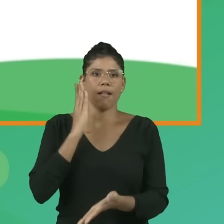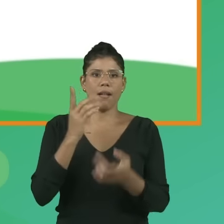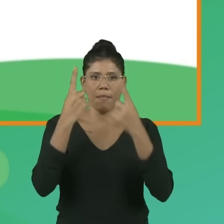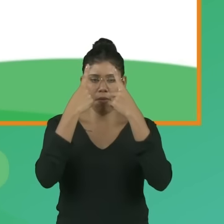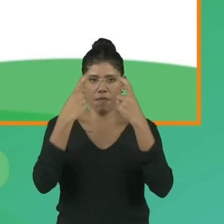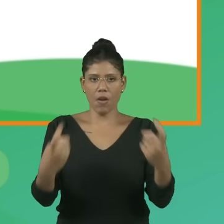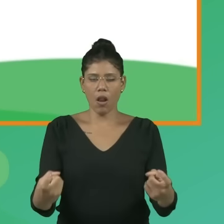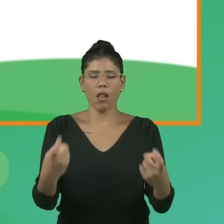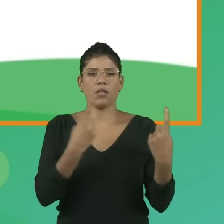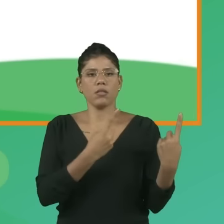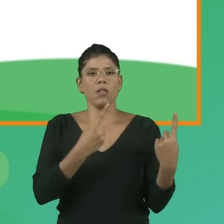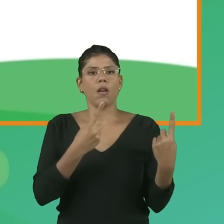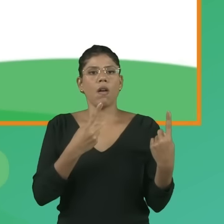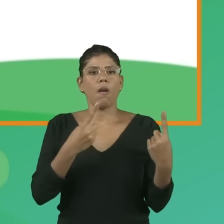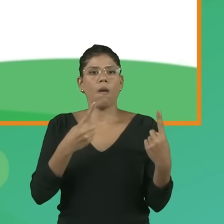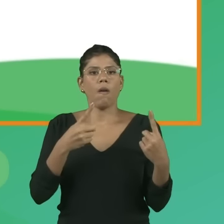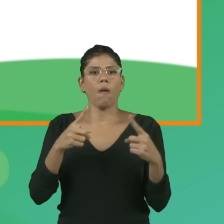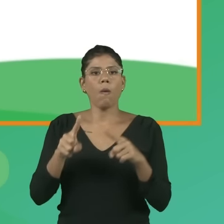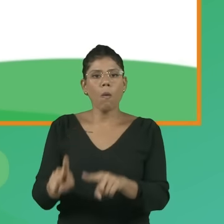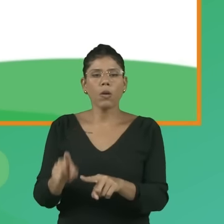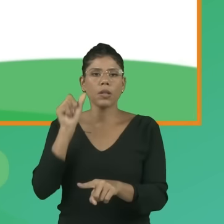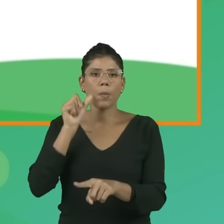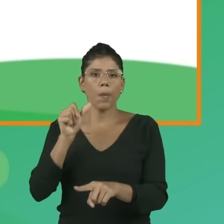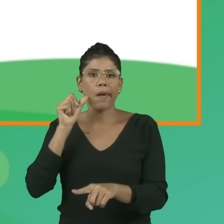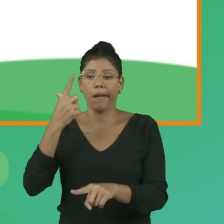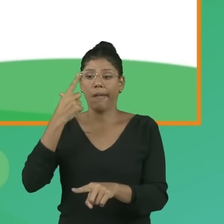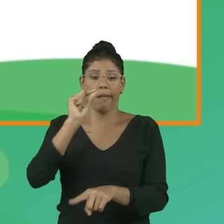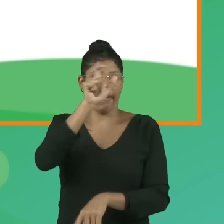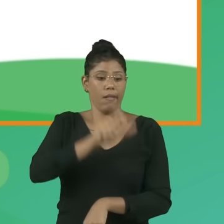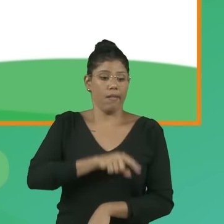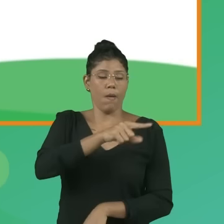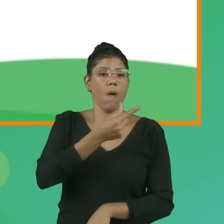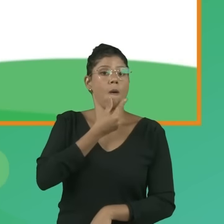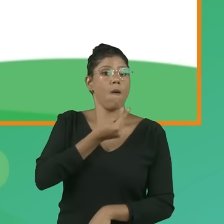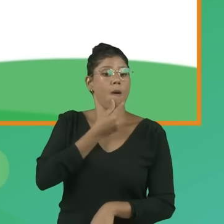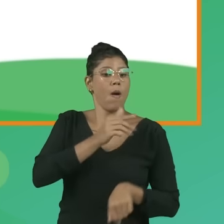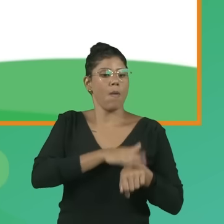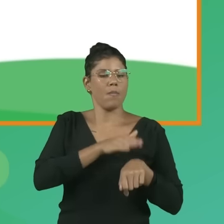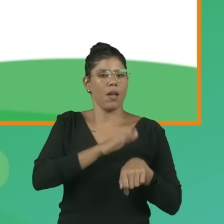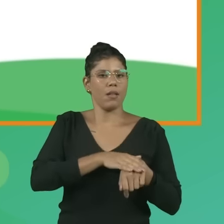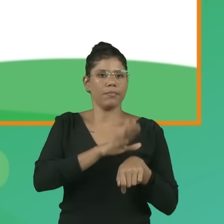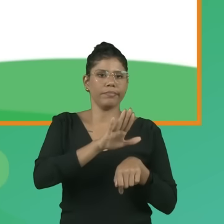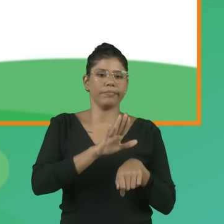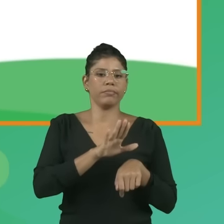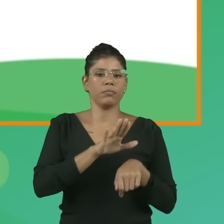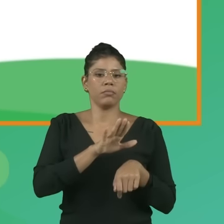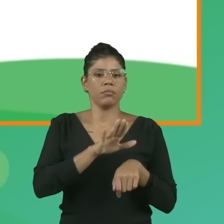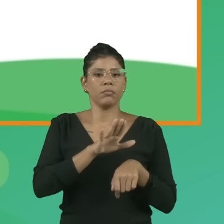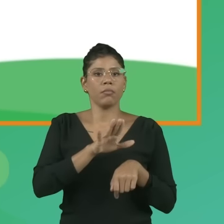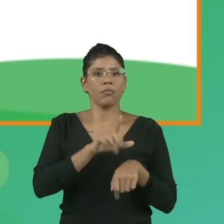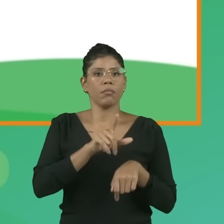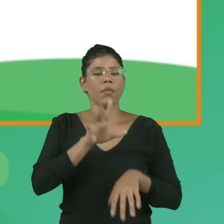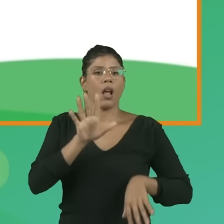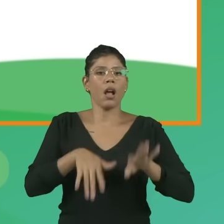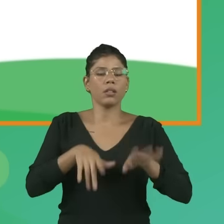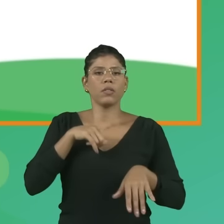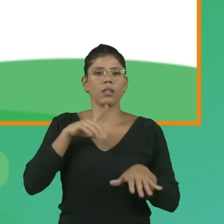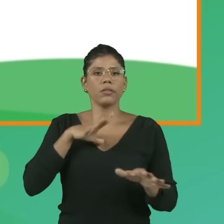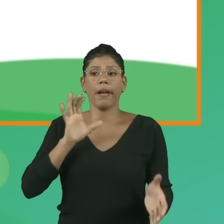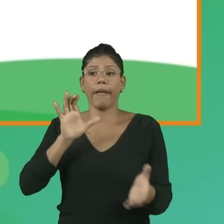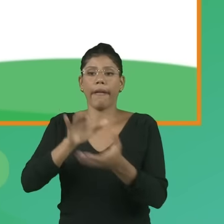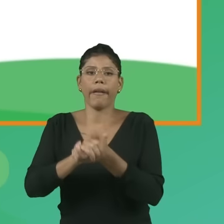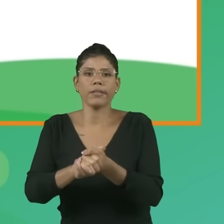praticada principalmente por homens contra as mulheres com quem mantém vínculos de natureza doméstica familiar e